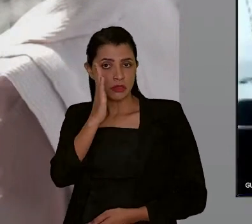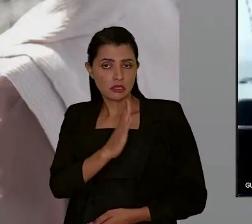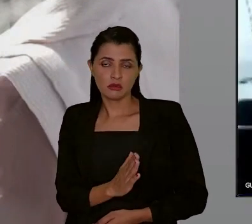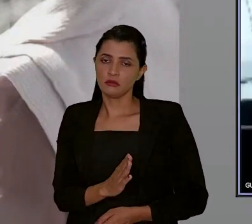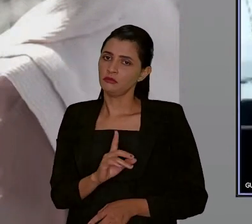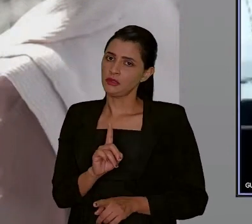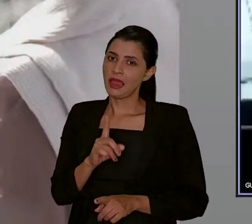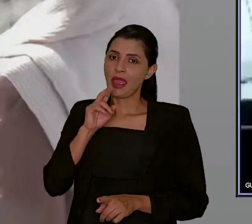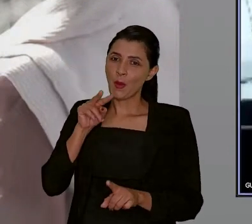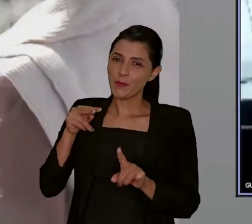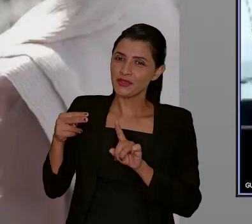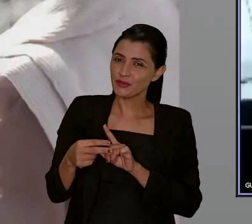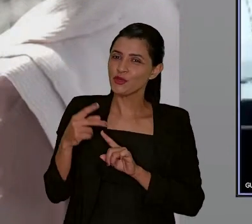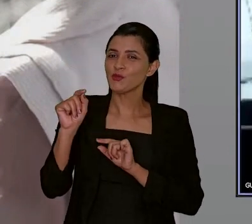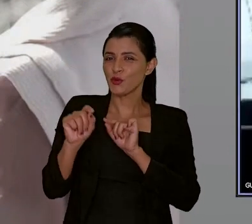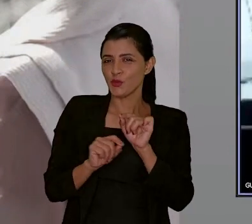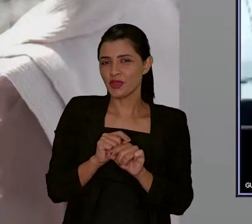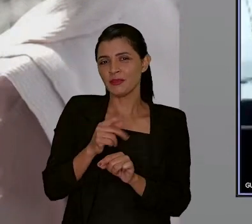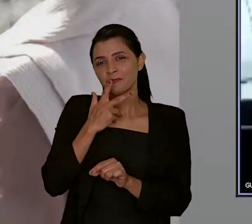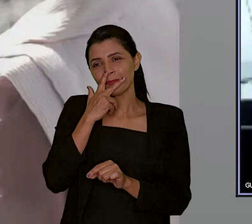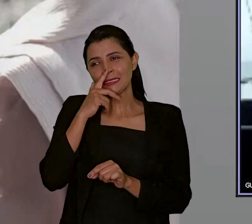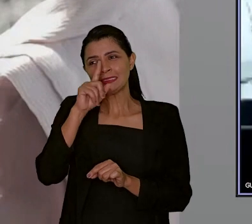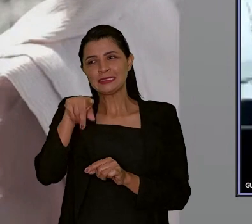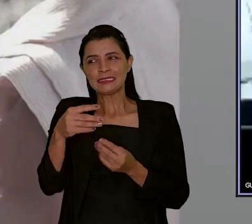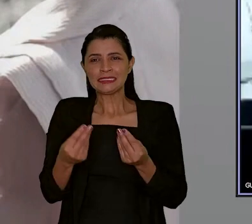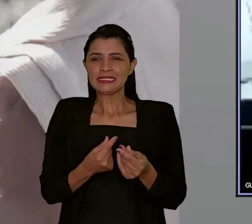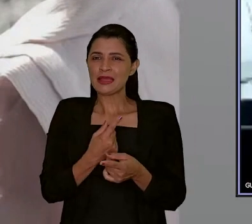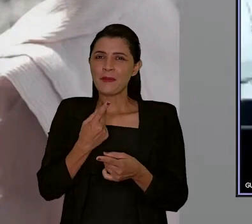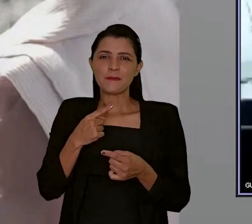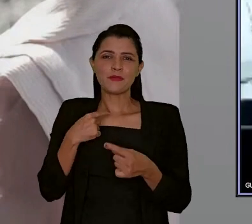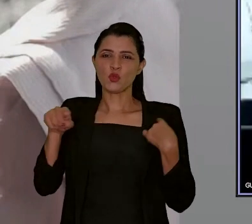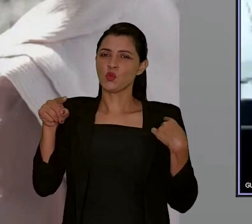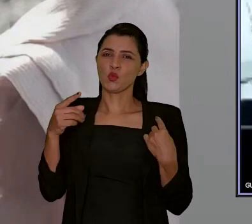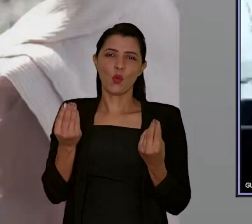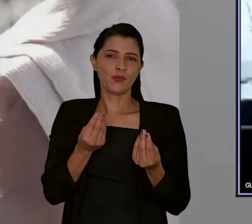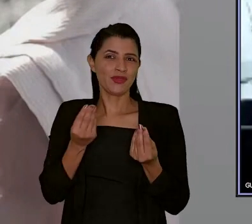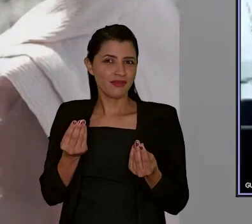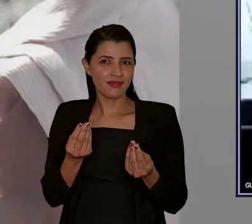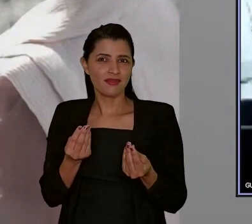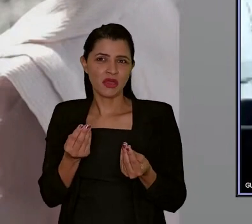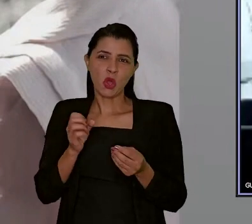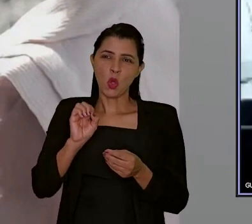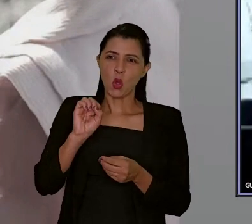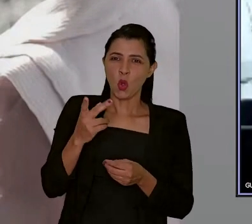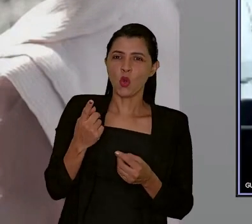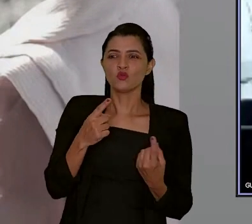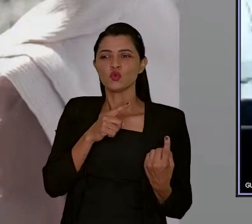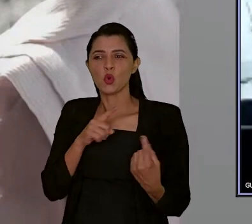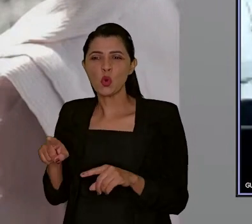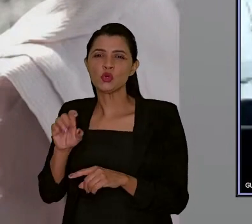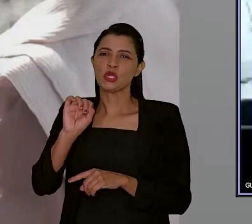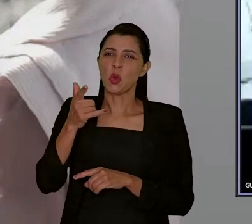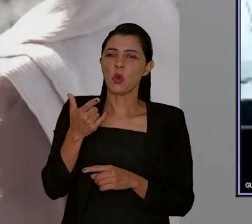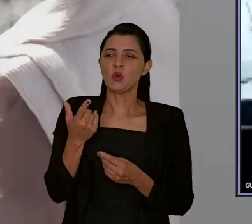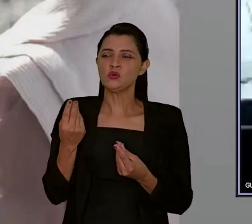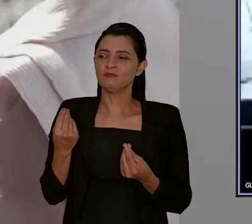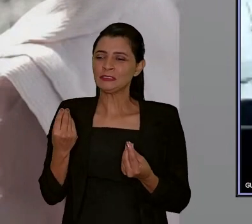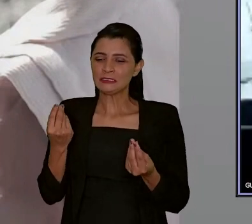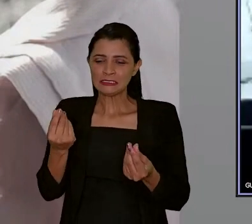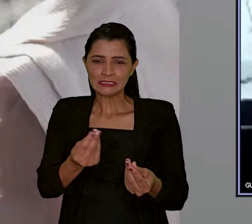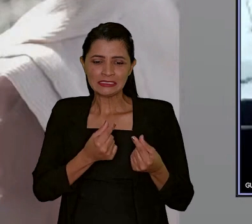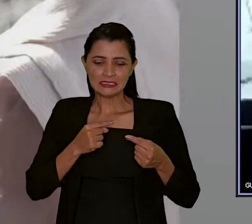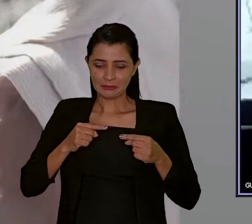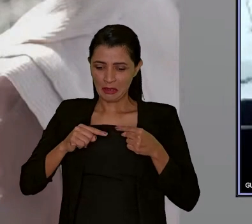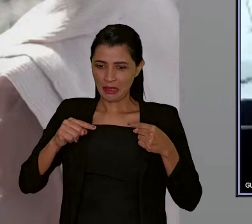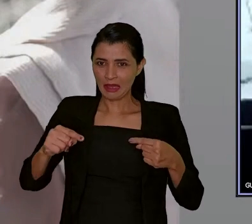visão, enfim, que não comporta, ou está contra, ou está dissonante a essa primeira